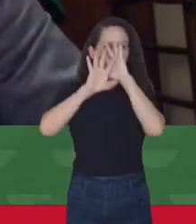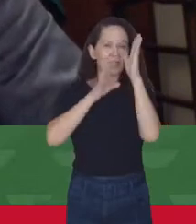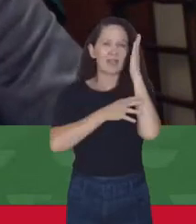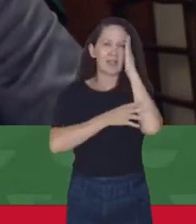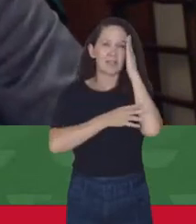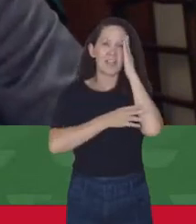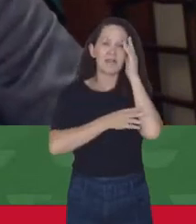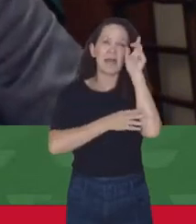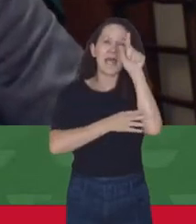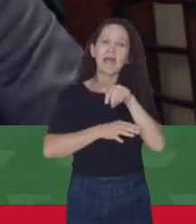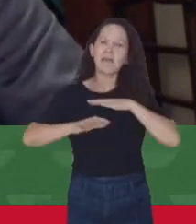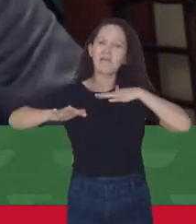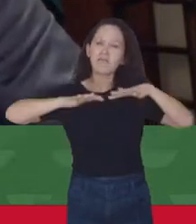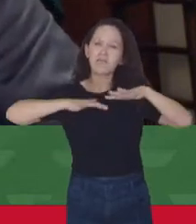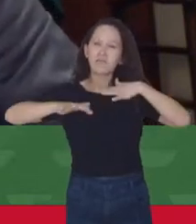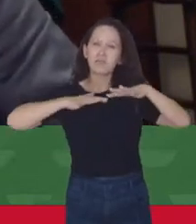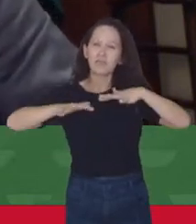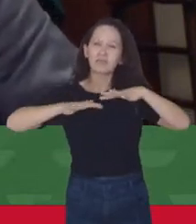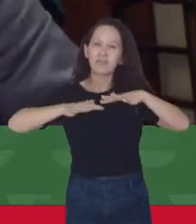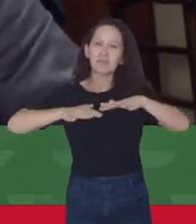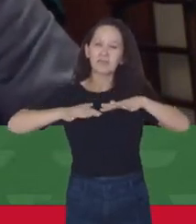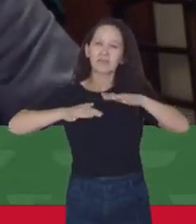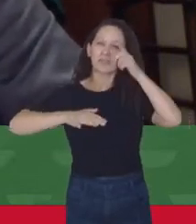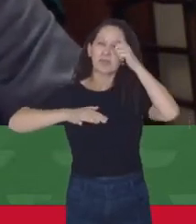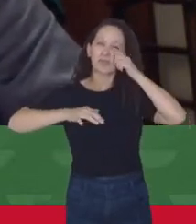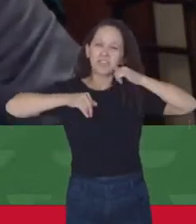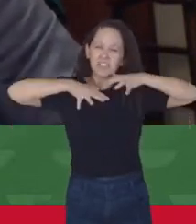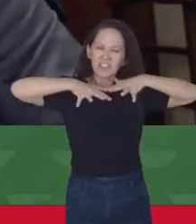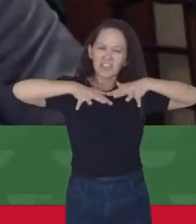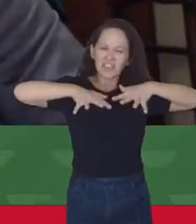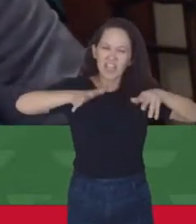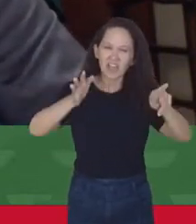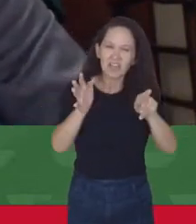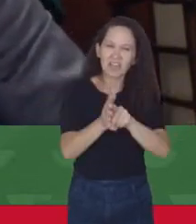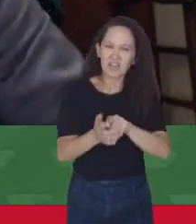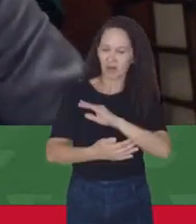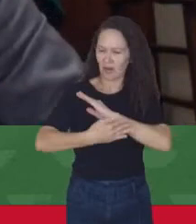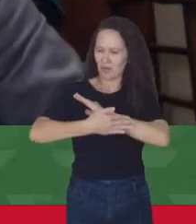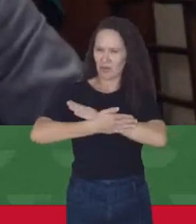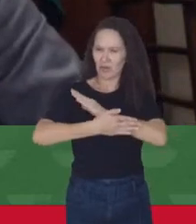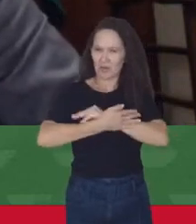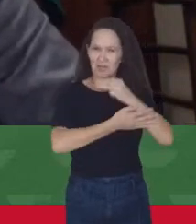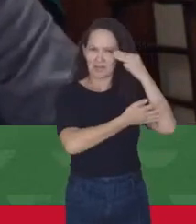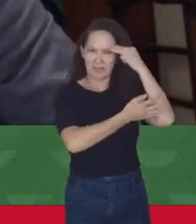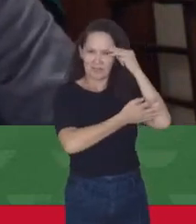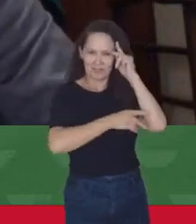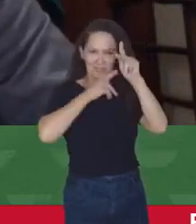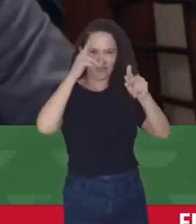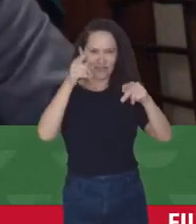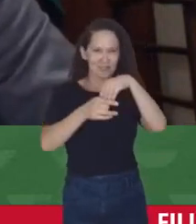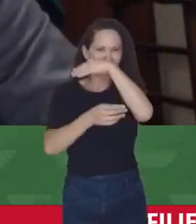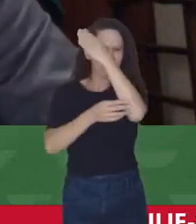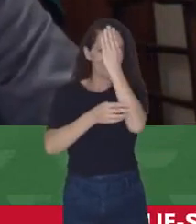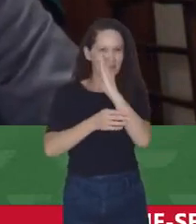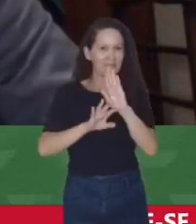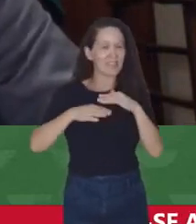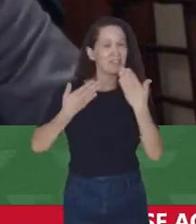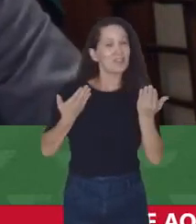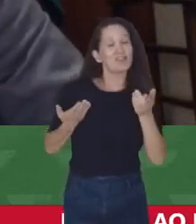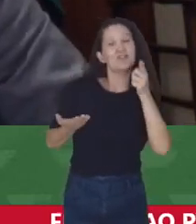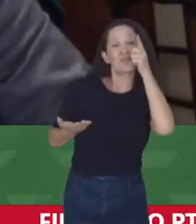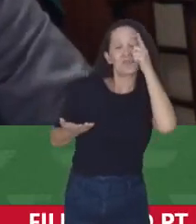um movimento, possa ganhar corações e mente do povo brasileiro e, quem sabe,